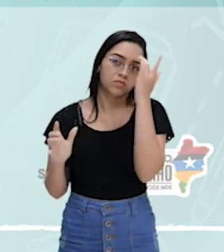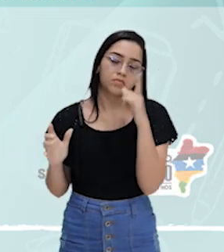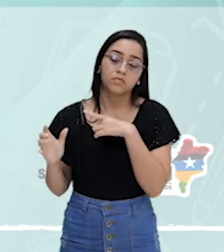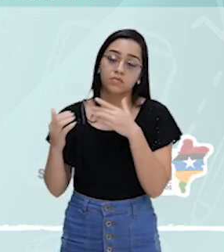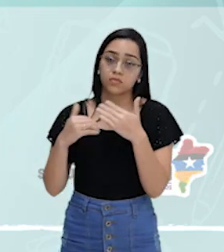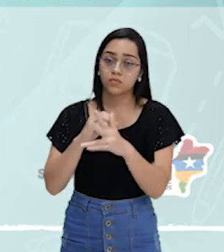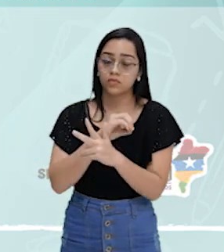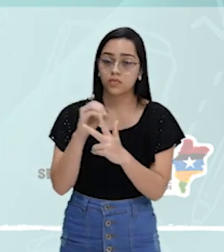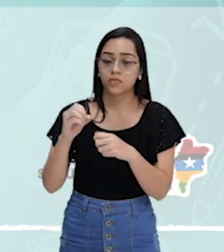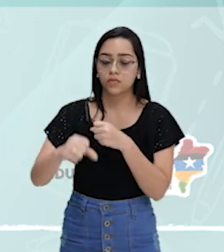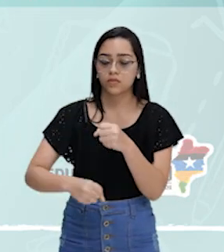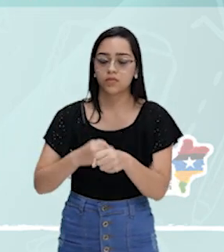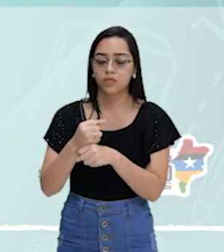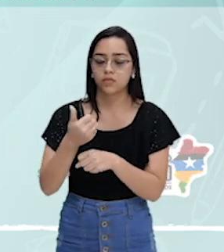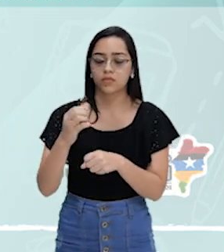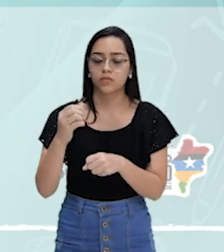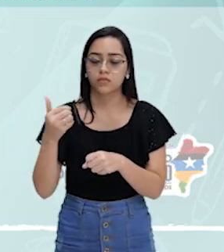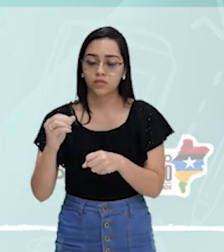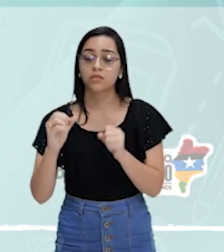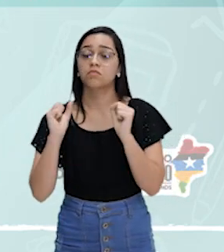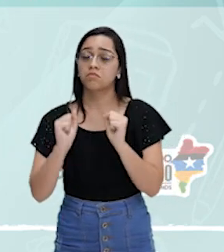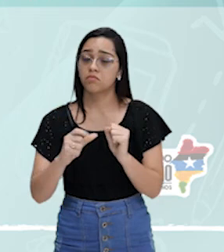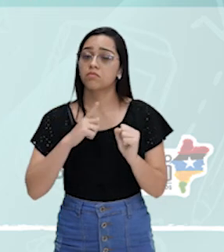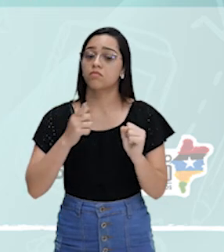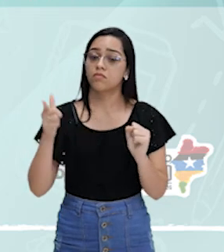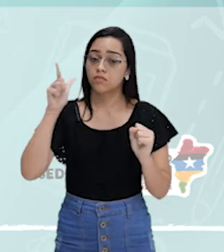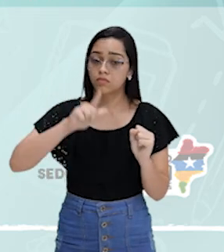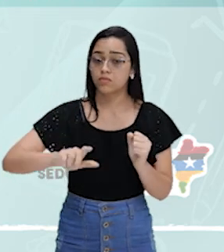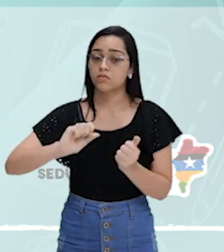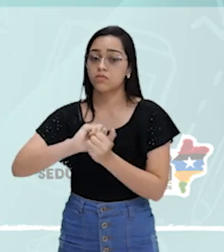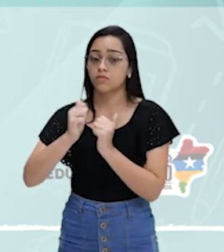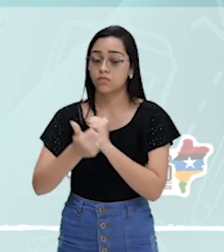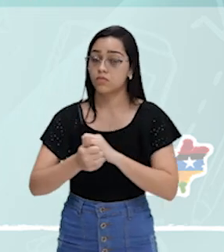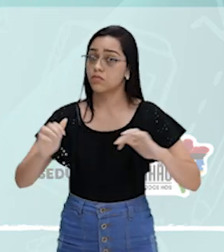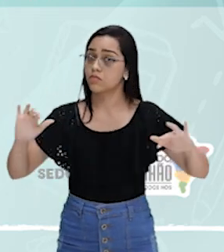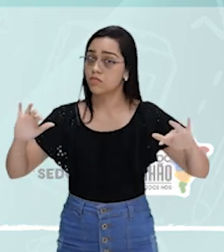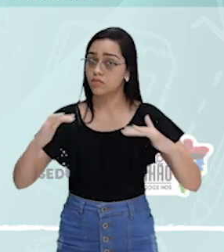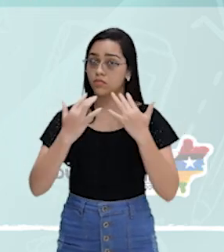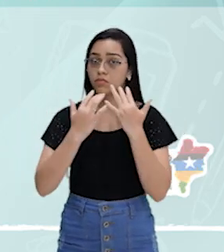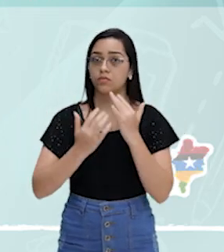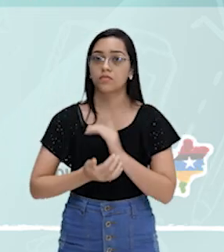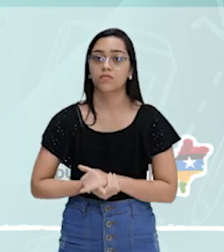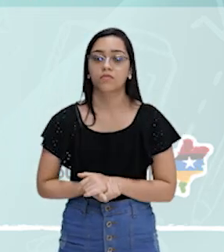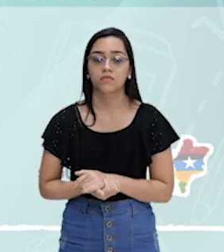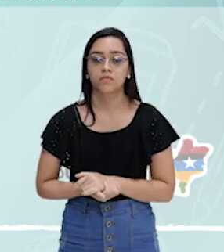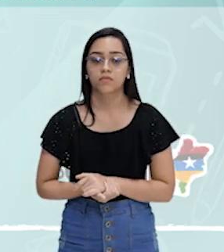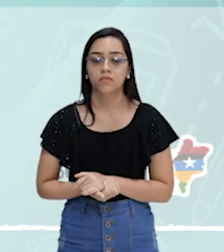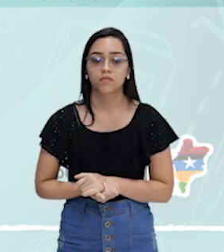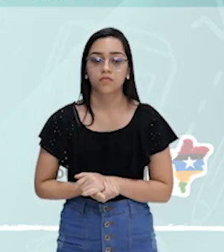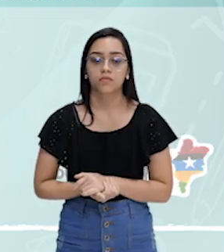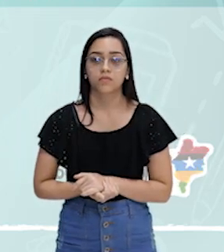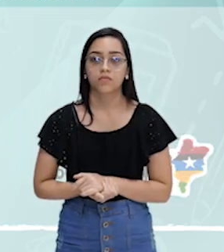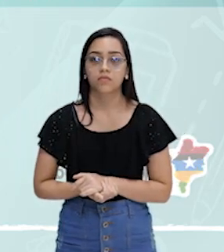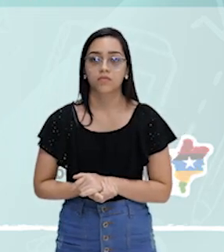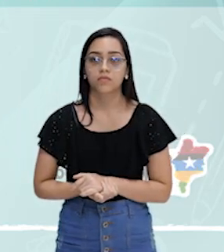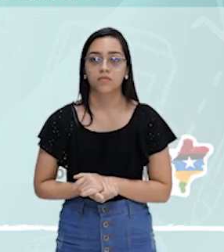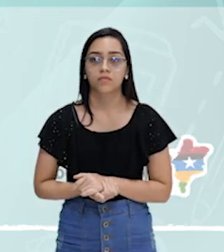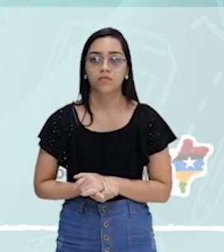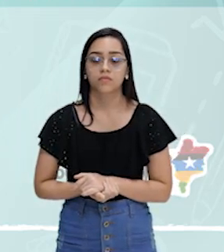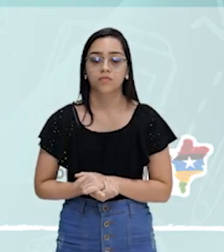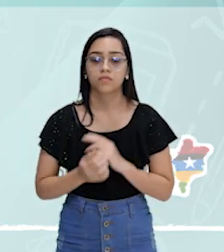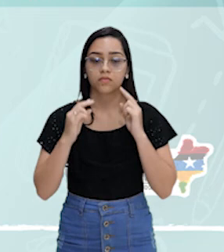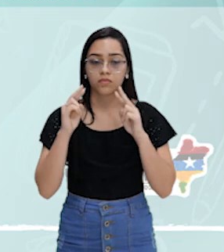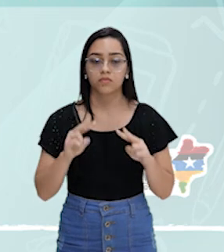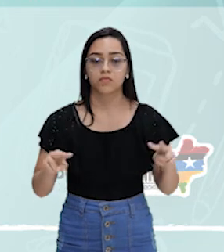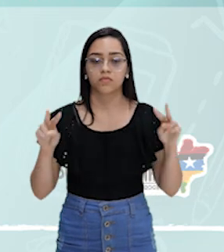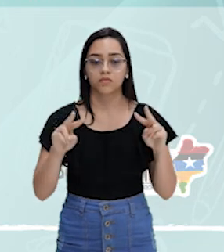prova do Enem de 2010, pode cair novamente, adaptada, então preste atenção. Ele diz assim, ó, venho solicitar